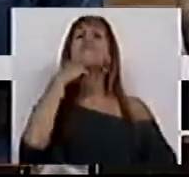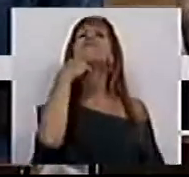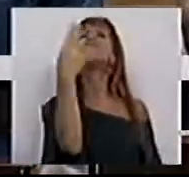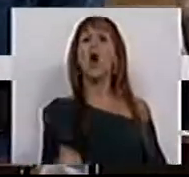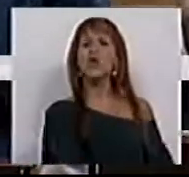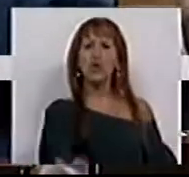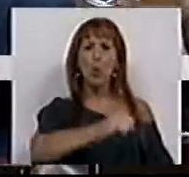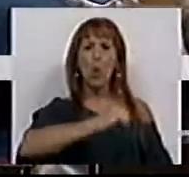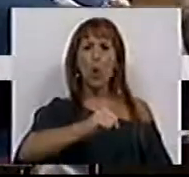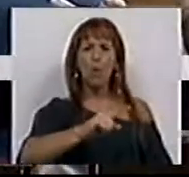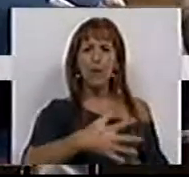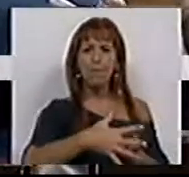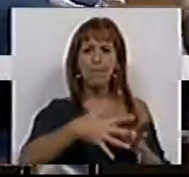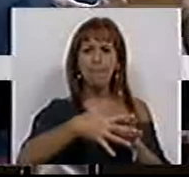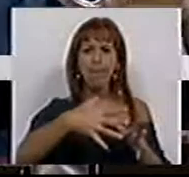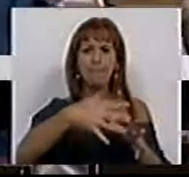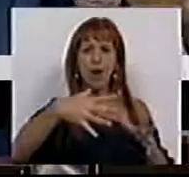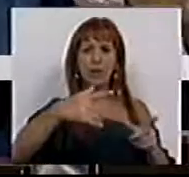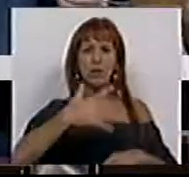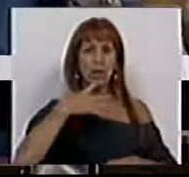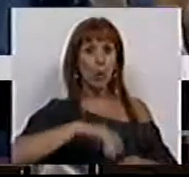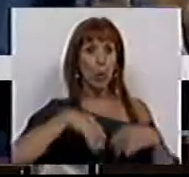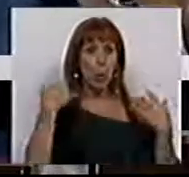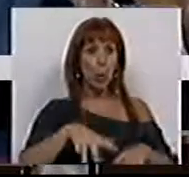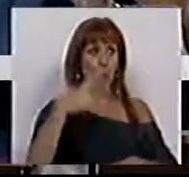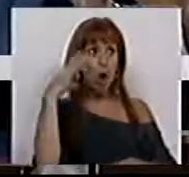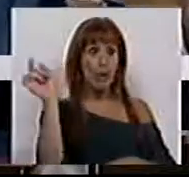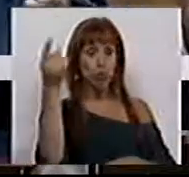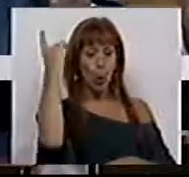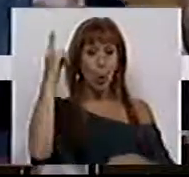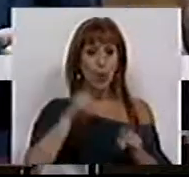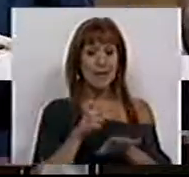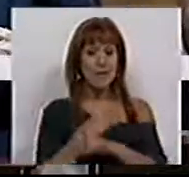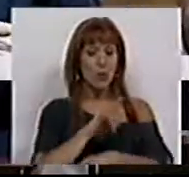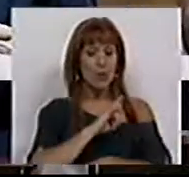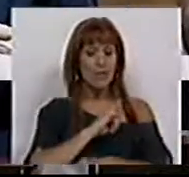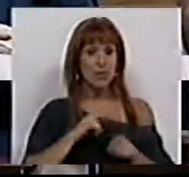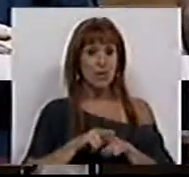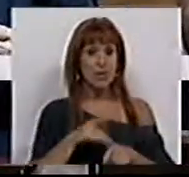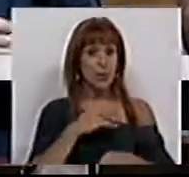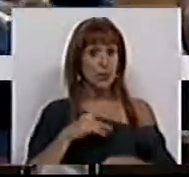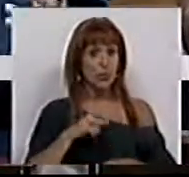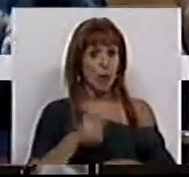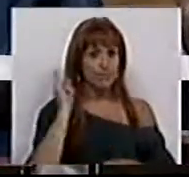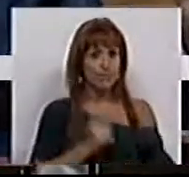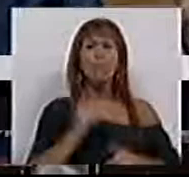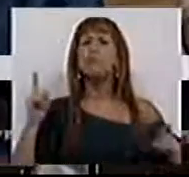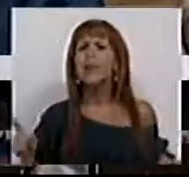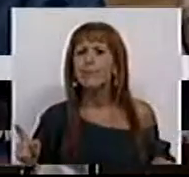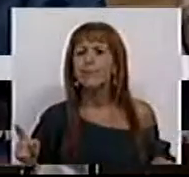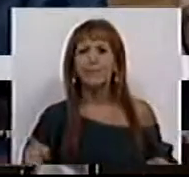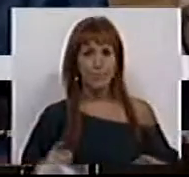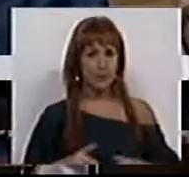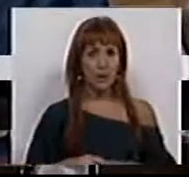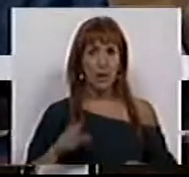voz contra o crescimento absolutamente anormal do setor privado da saúde em Portugal. E porquê?